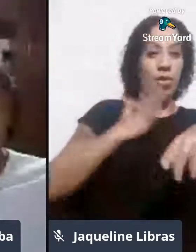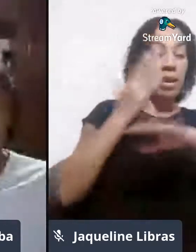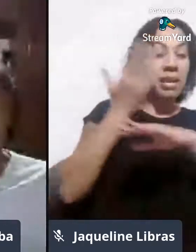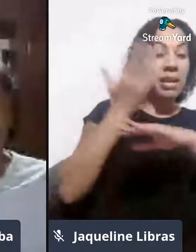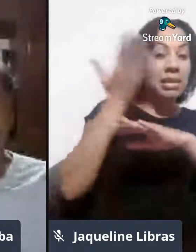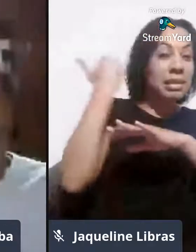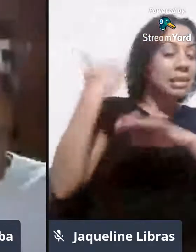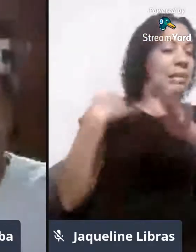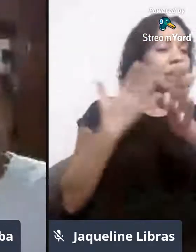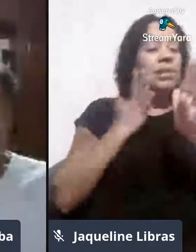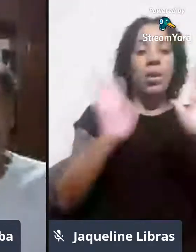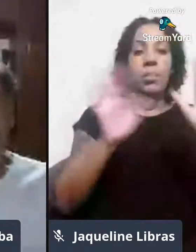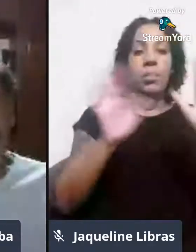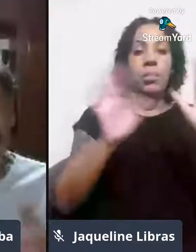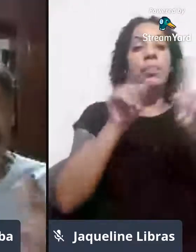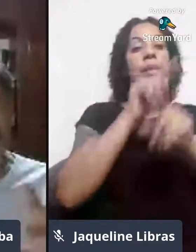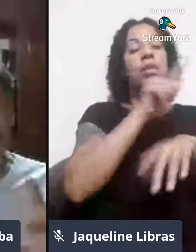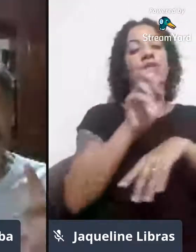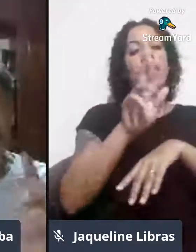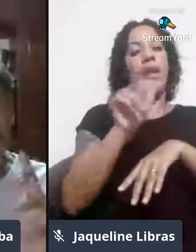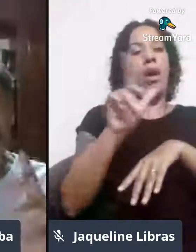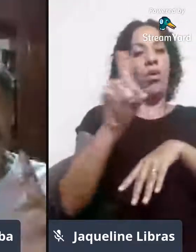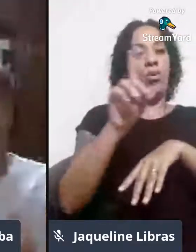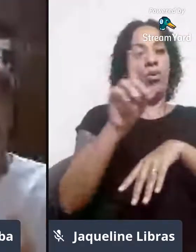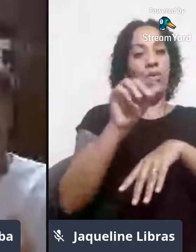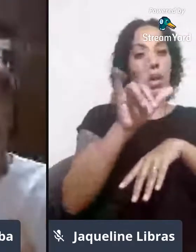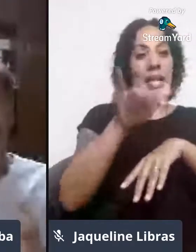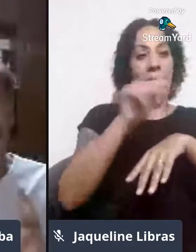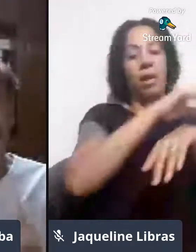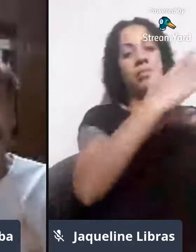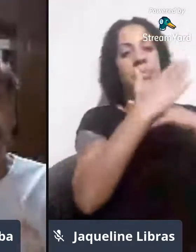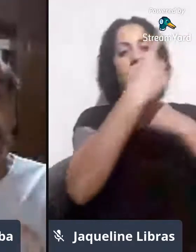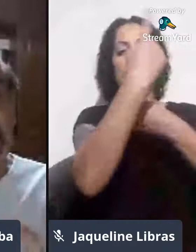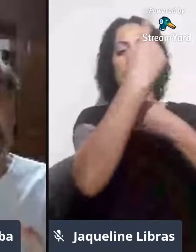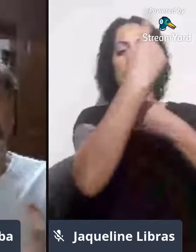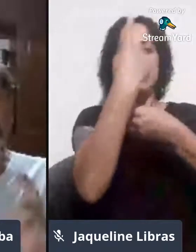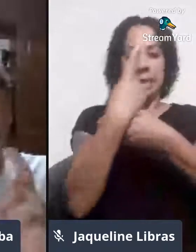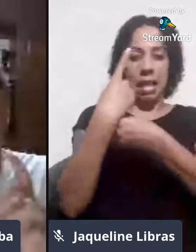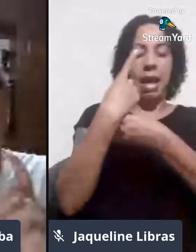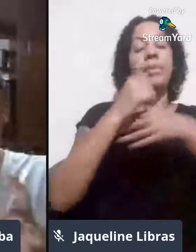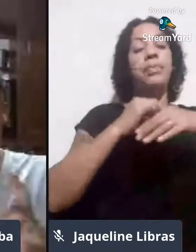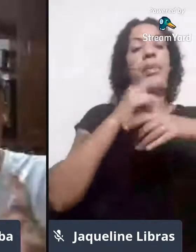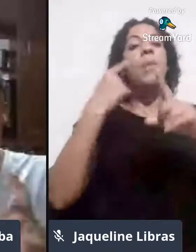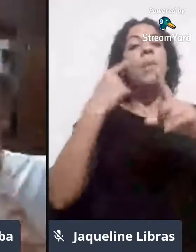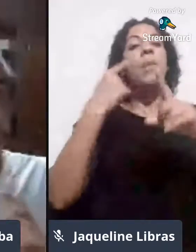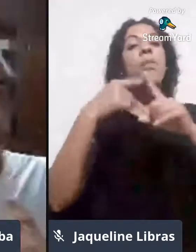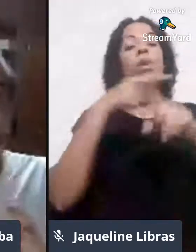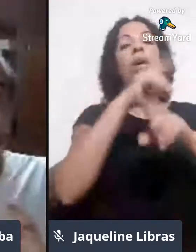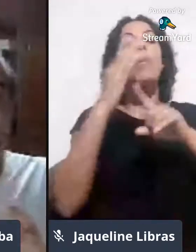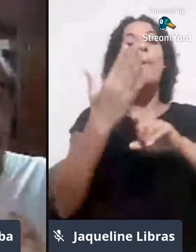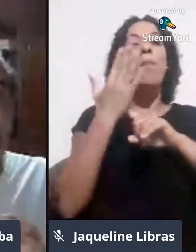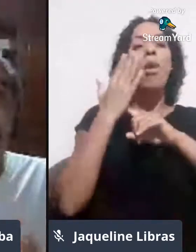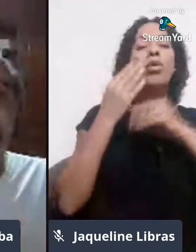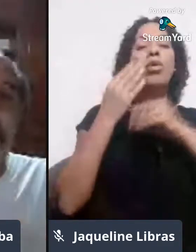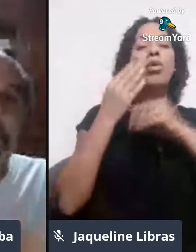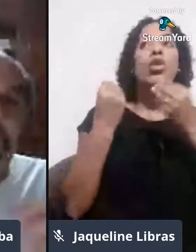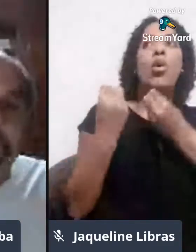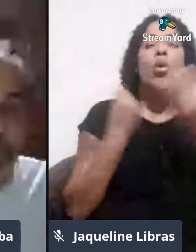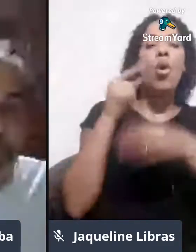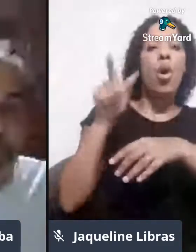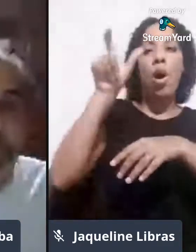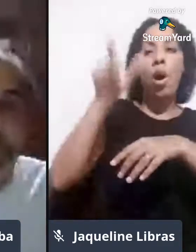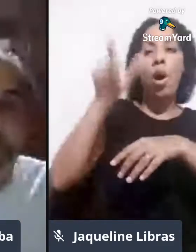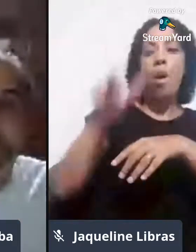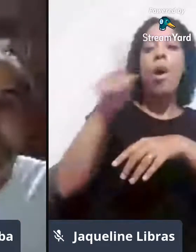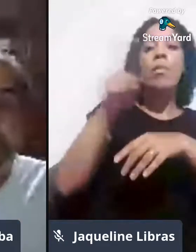vocês conhecem, gravava. Então, a gente pegava eventos daquela aula para mostrar como que o professor